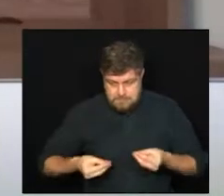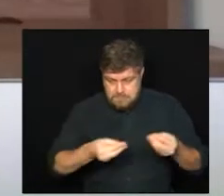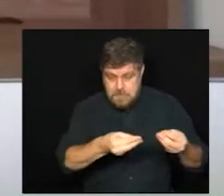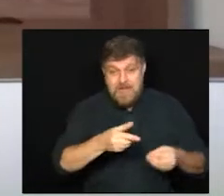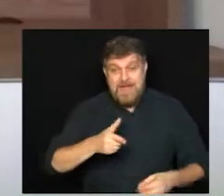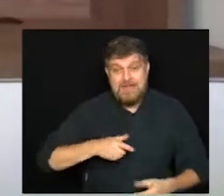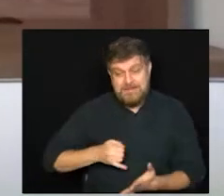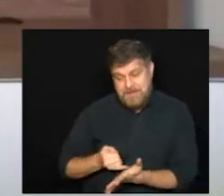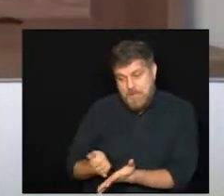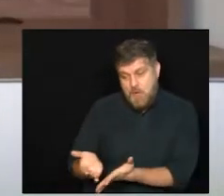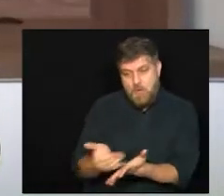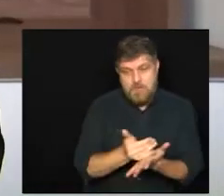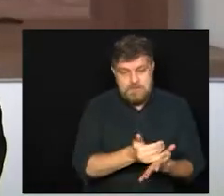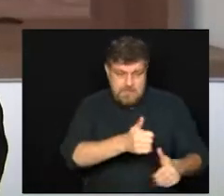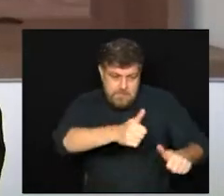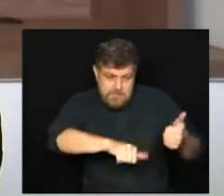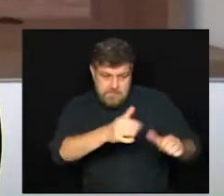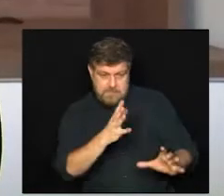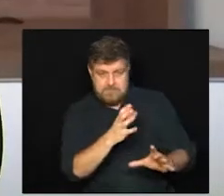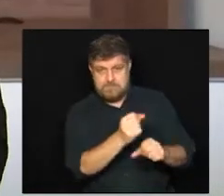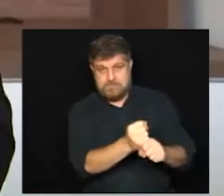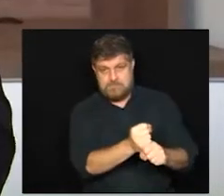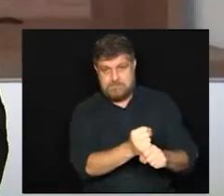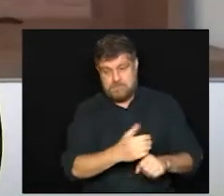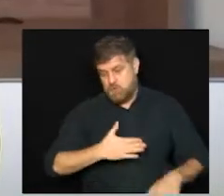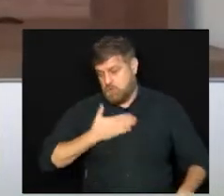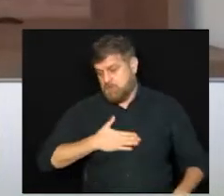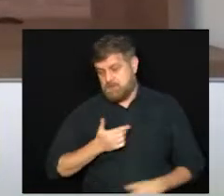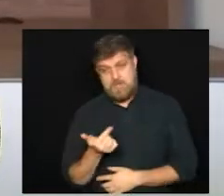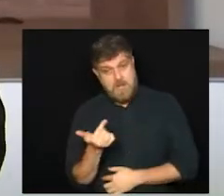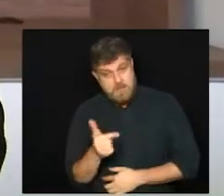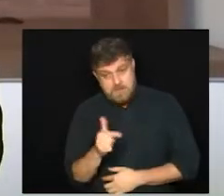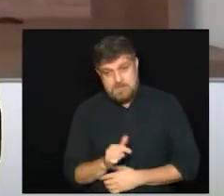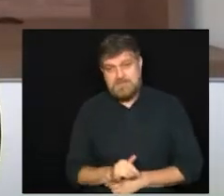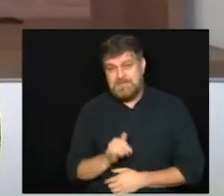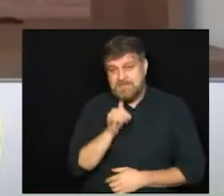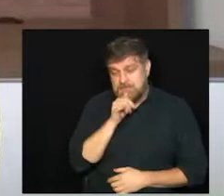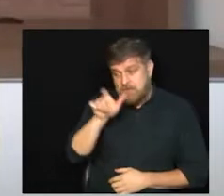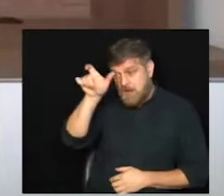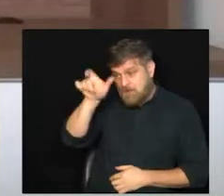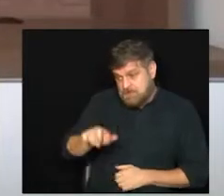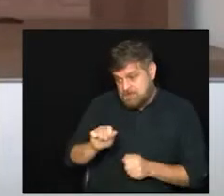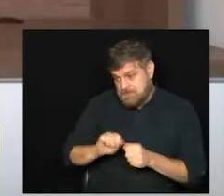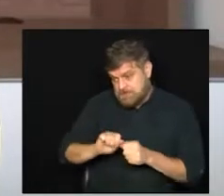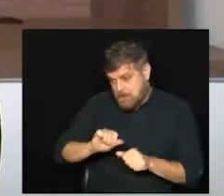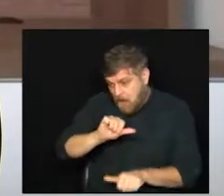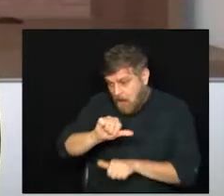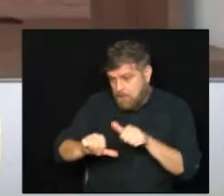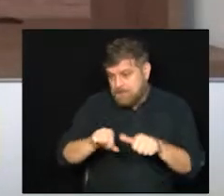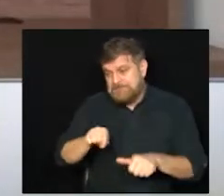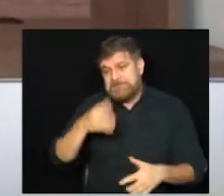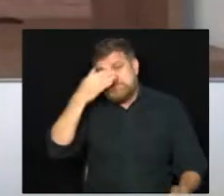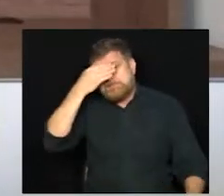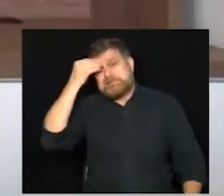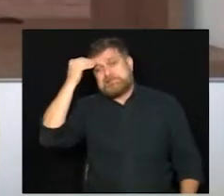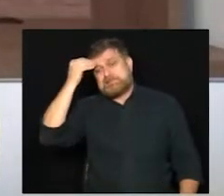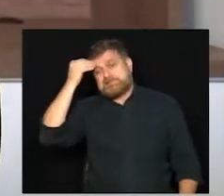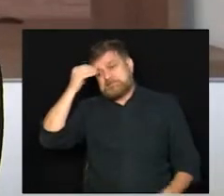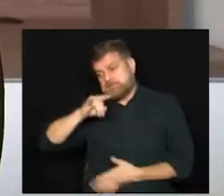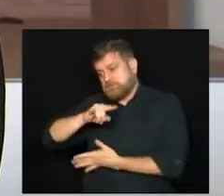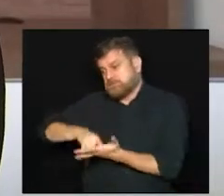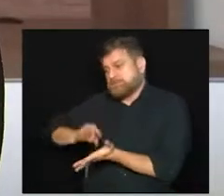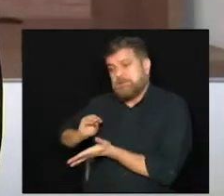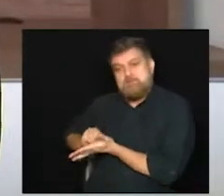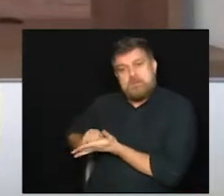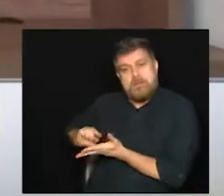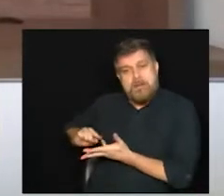do imposto que foi apurado. Então, daí não tem mais surpresa, a não ser que você tenha que retificar, porque tenha esquecido de colocar algum documento ou